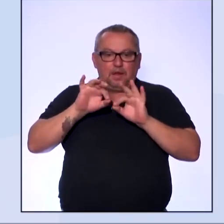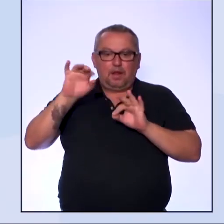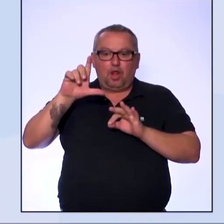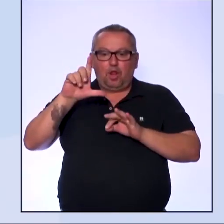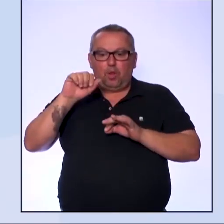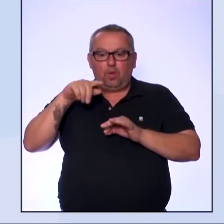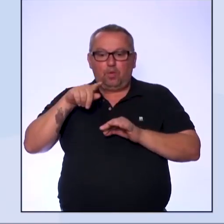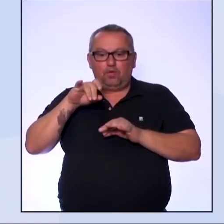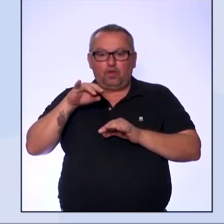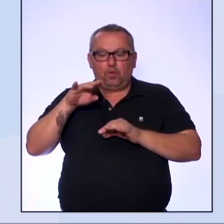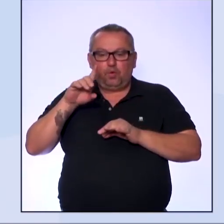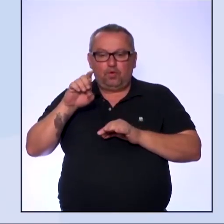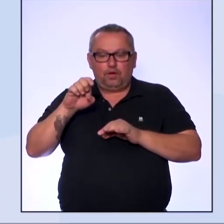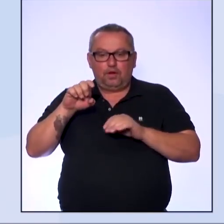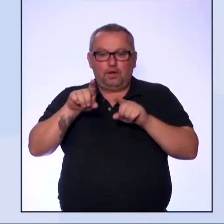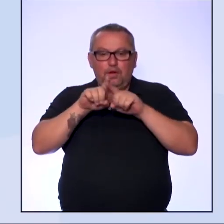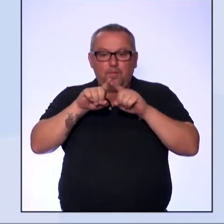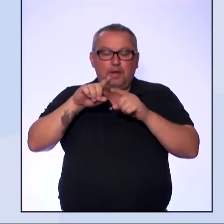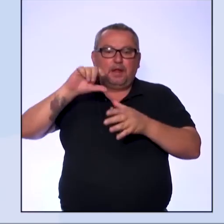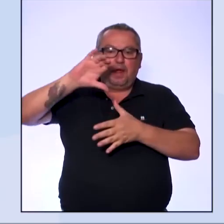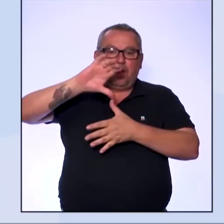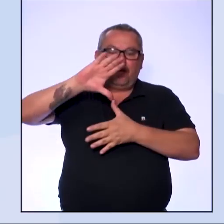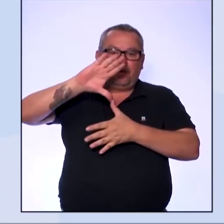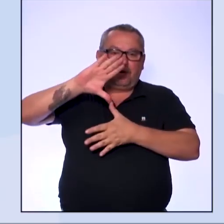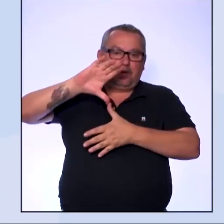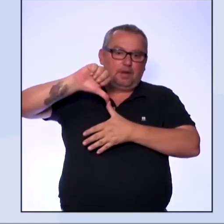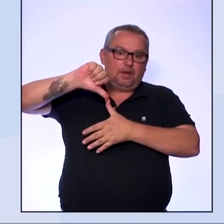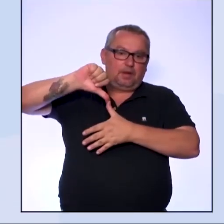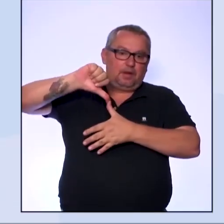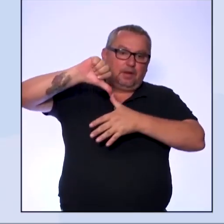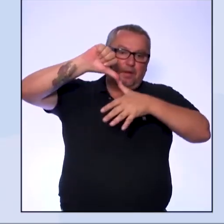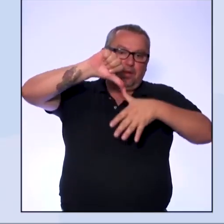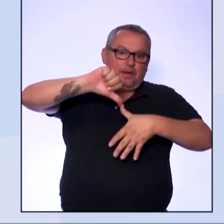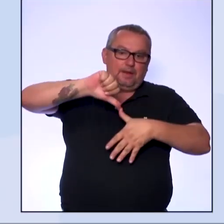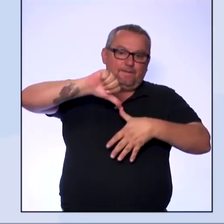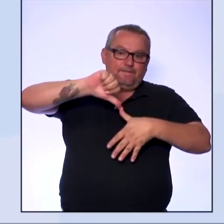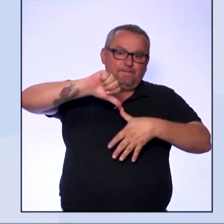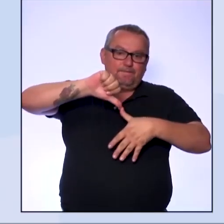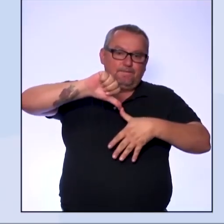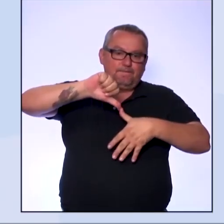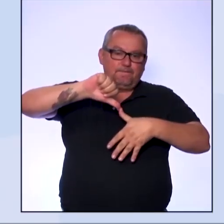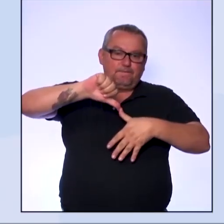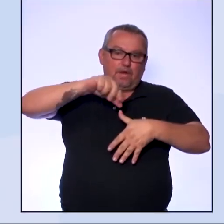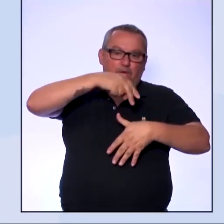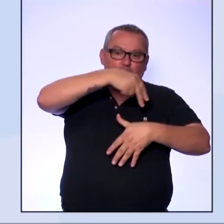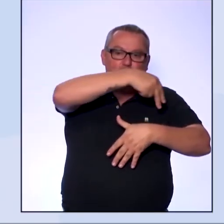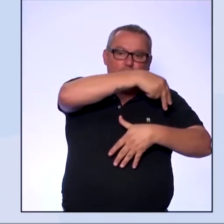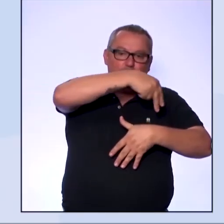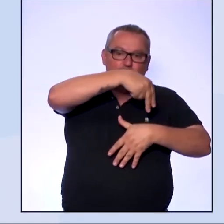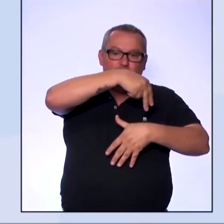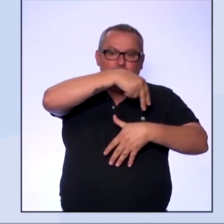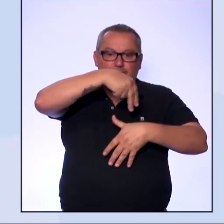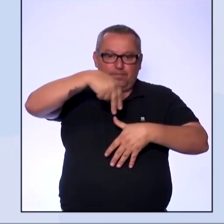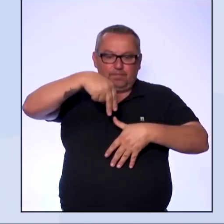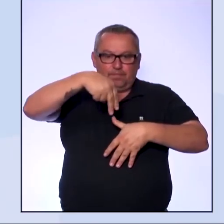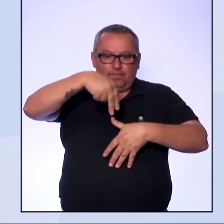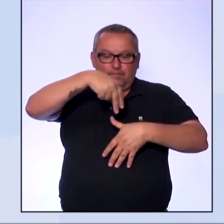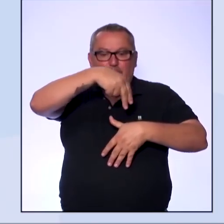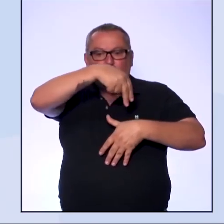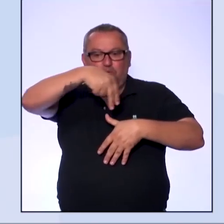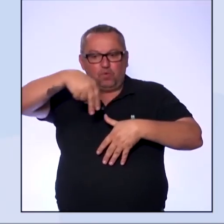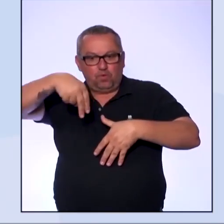tem o Ocidente e o Oriente. A América Latina ela está localizada ao norte, né, com o hemisfério